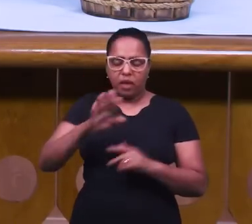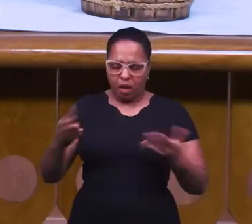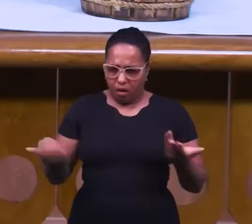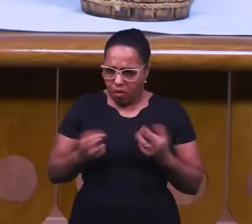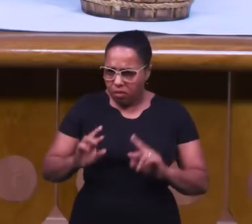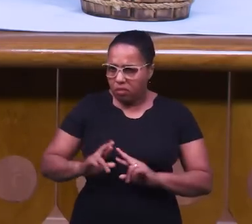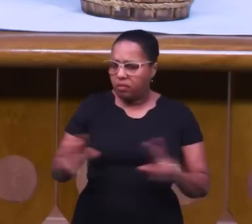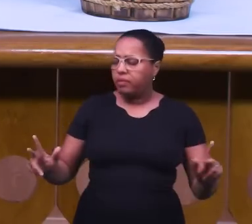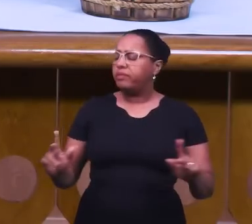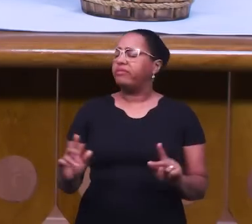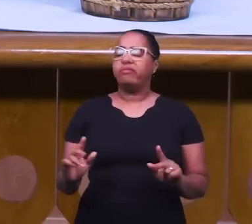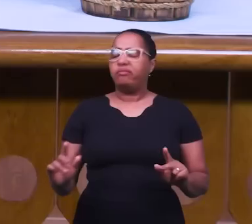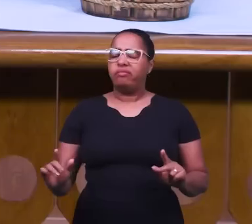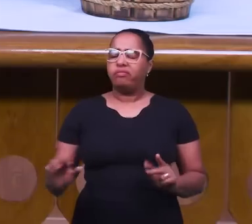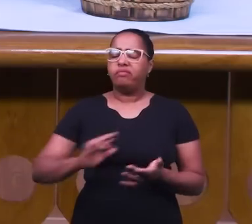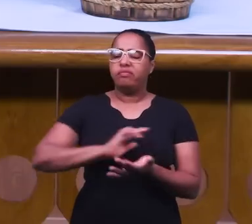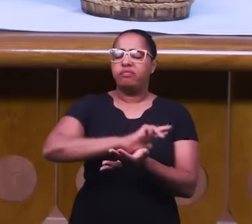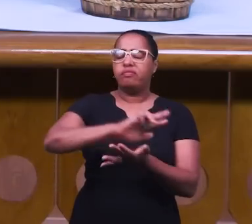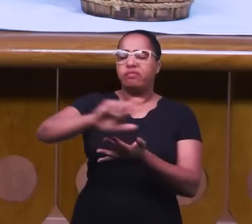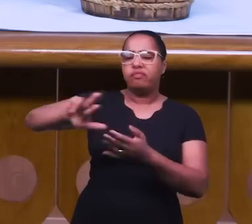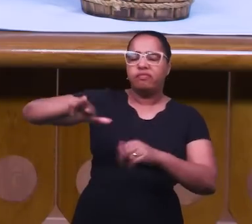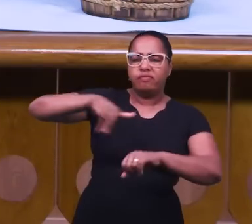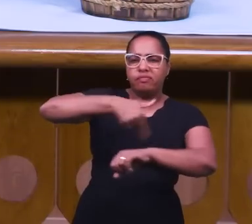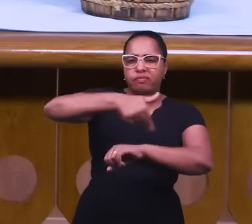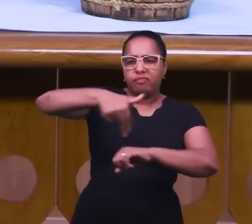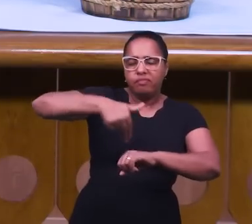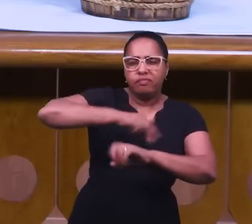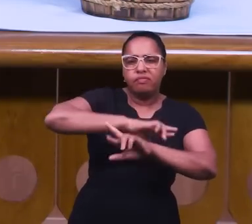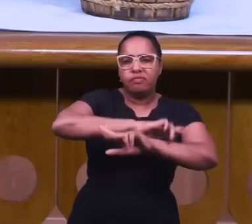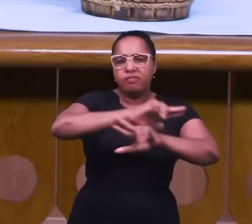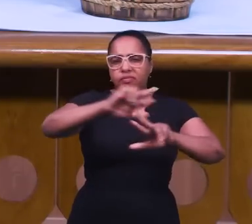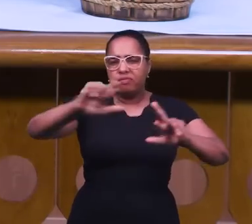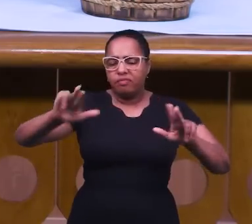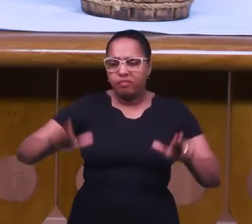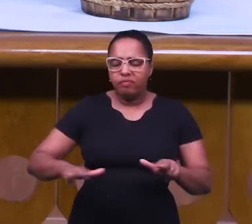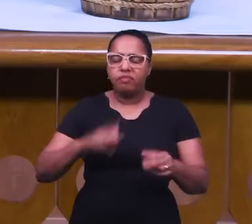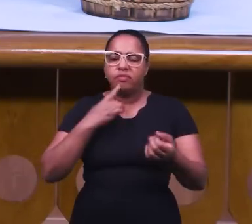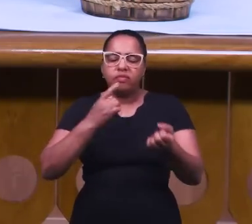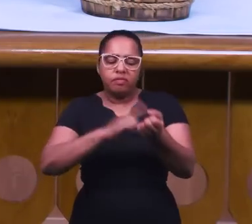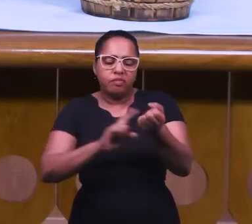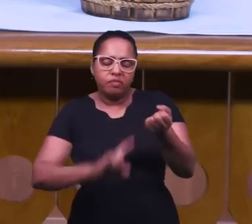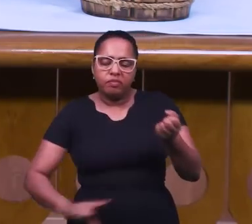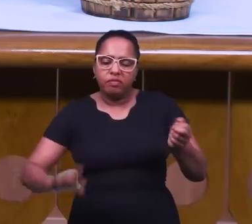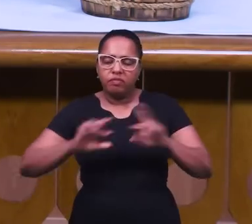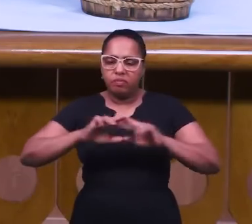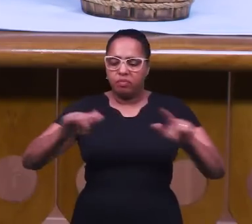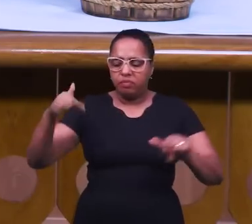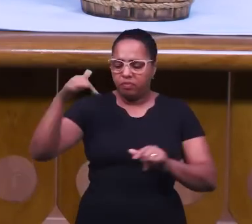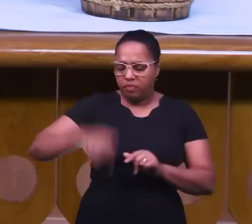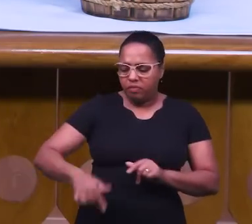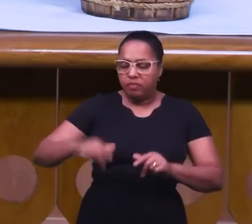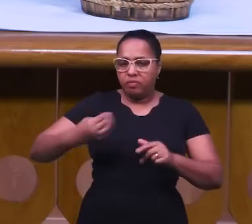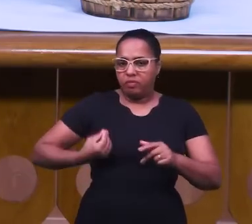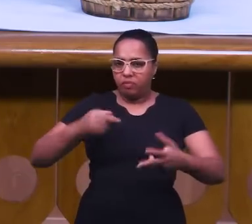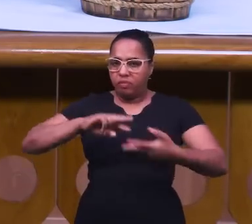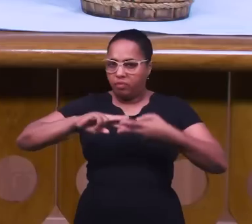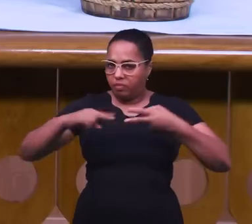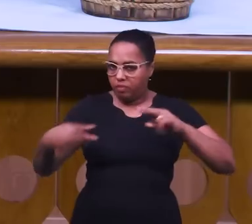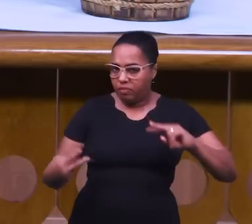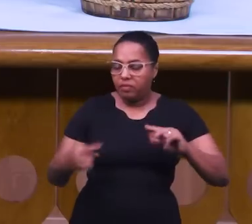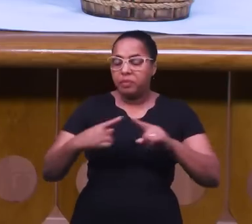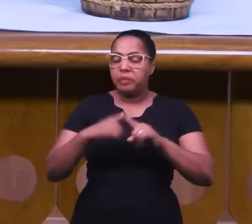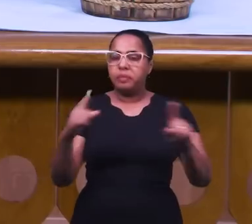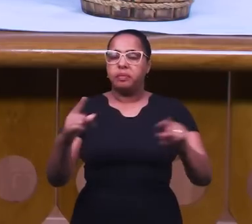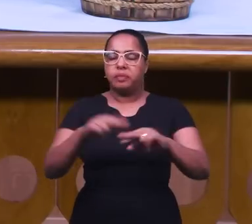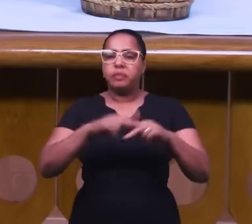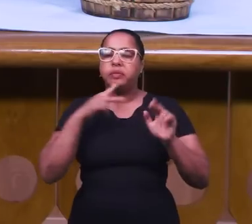temos mais diferença, podemos ter até diversas nacionalidades, ou termos sangues diferentes na nossa vida aqui, na nossa vida biológica aqui.